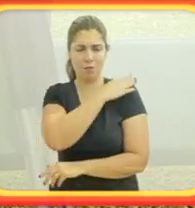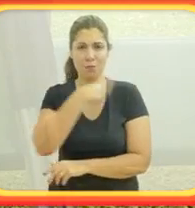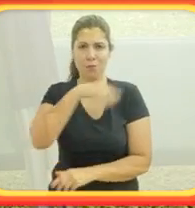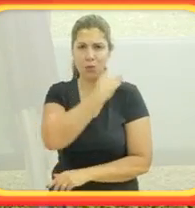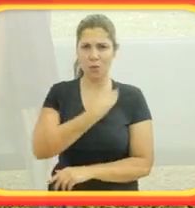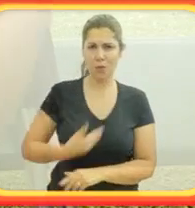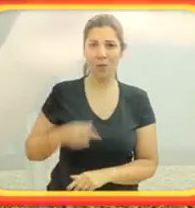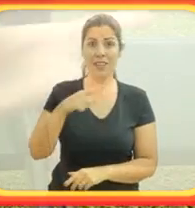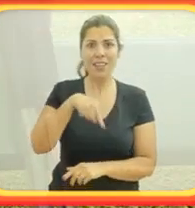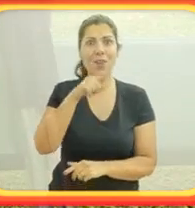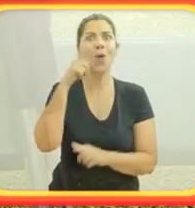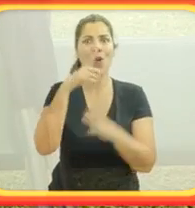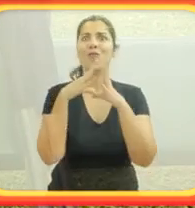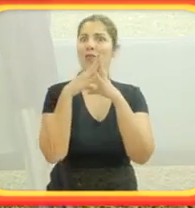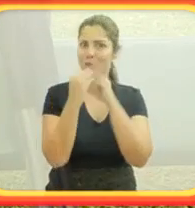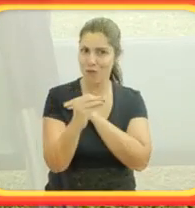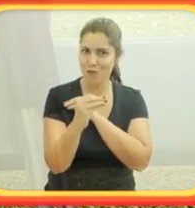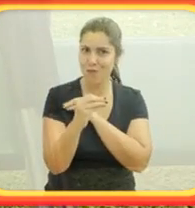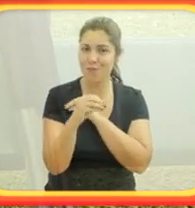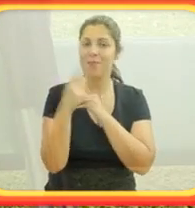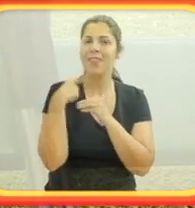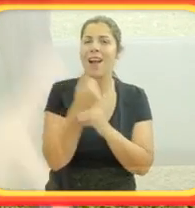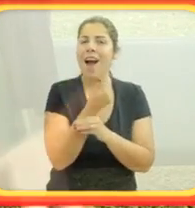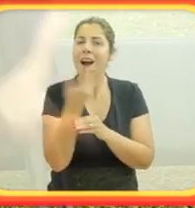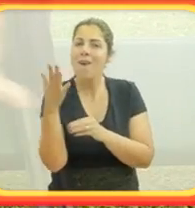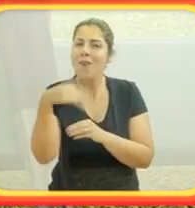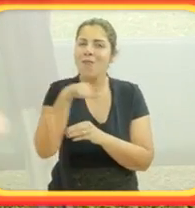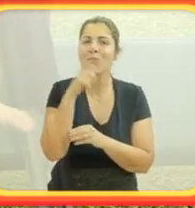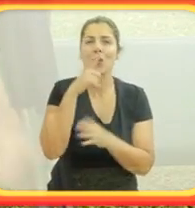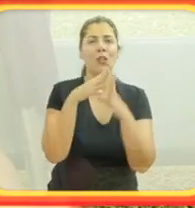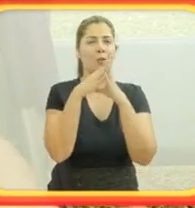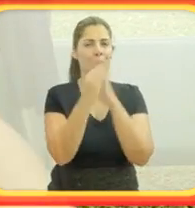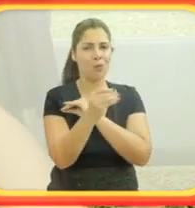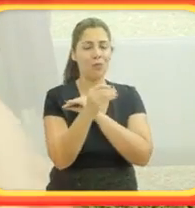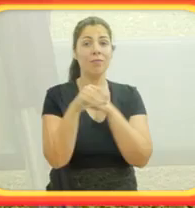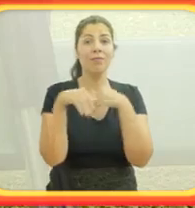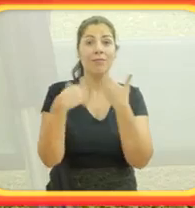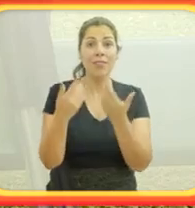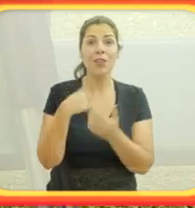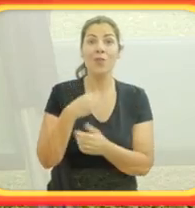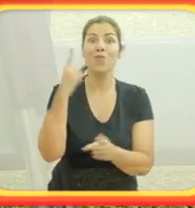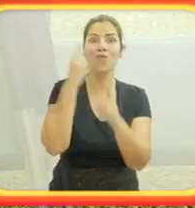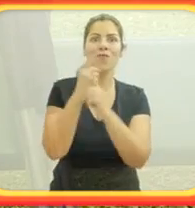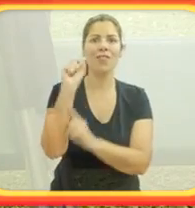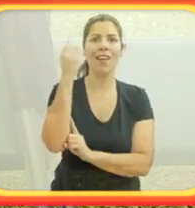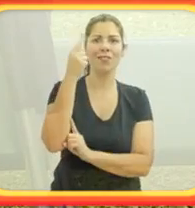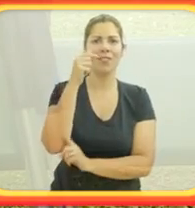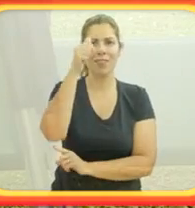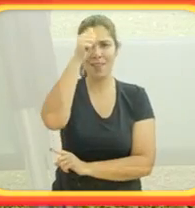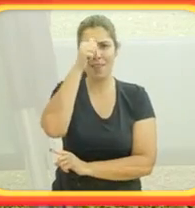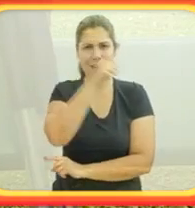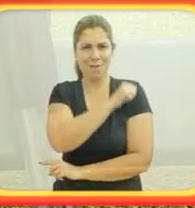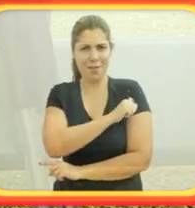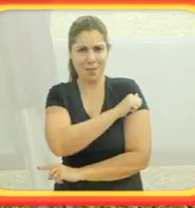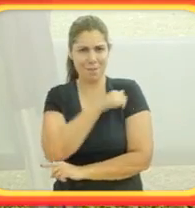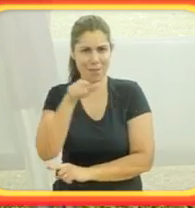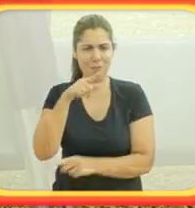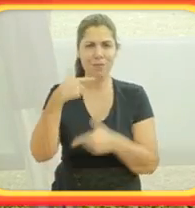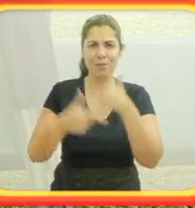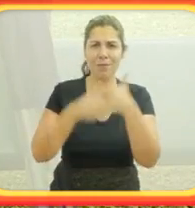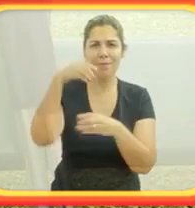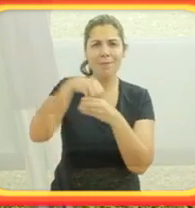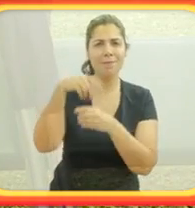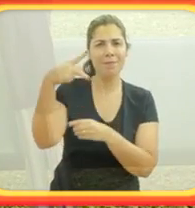conflito com o exército do governo, eles conseguiram fugir, de alguma forma eles conseguiram fugir. Então eu encontrei a ex-enfermeira que trabalhou com ele, ela era